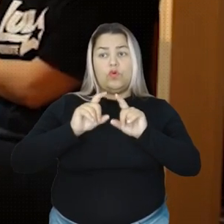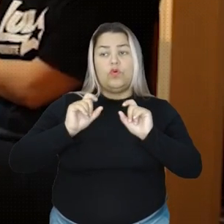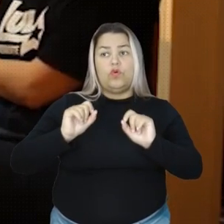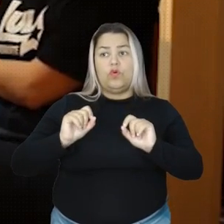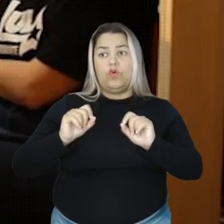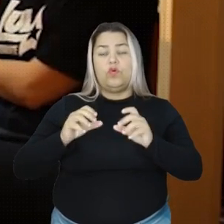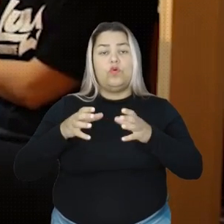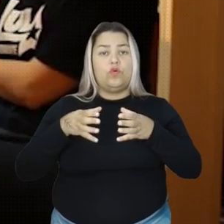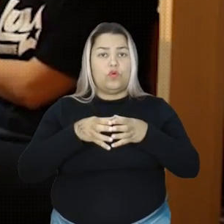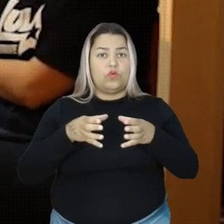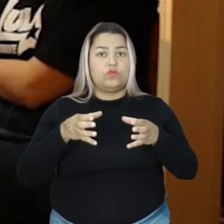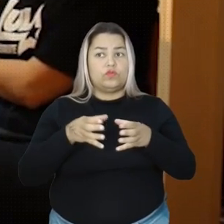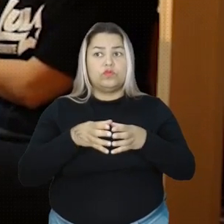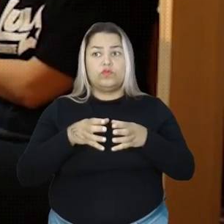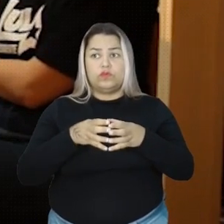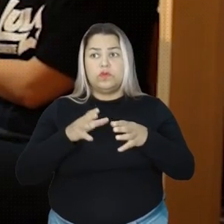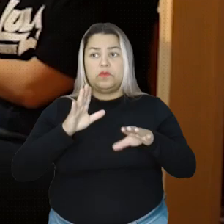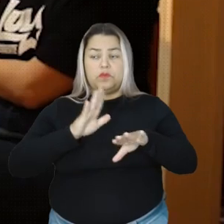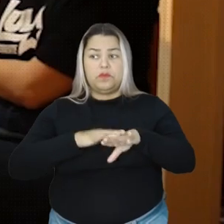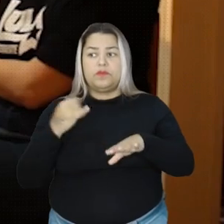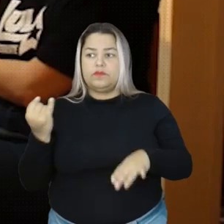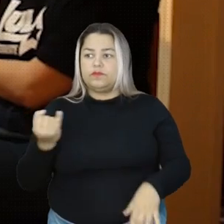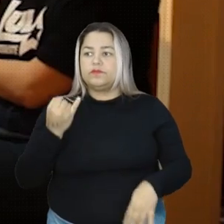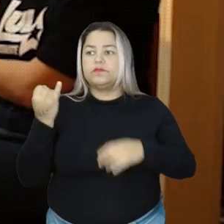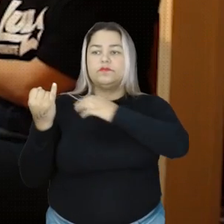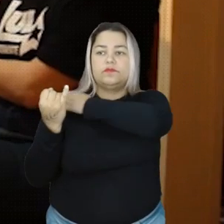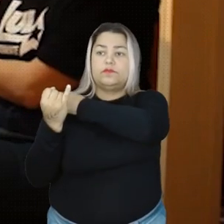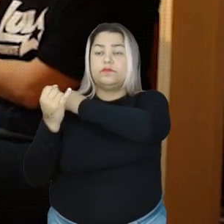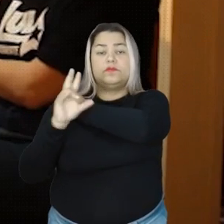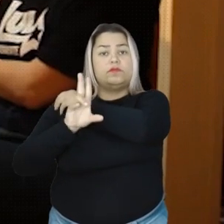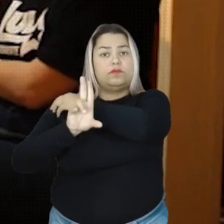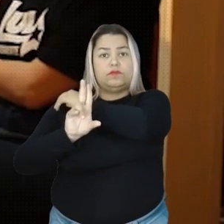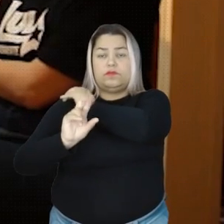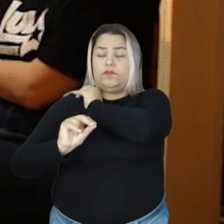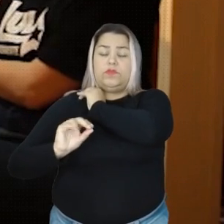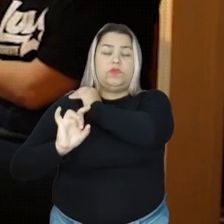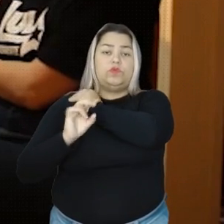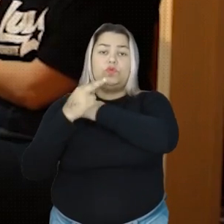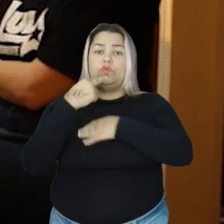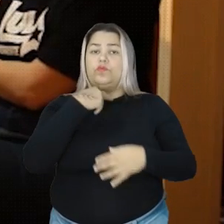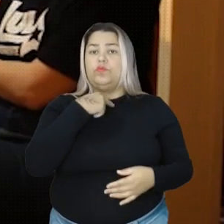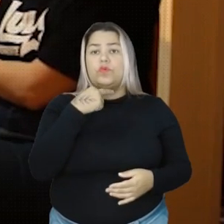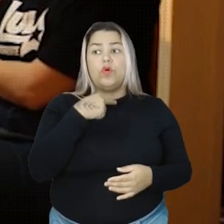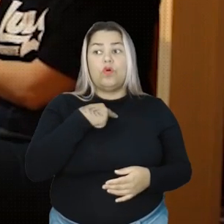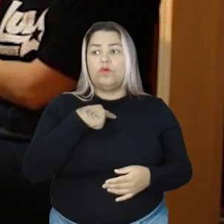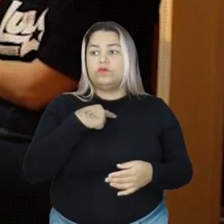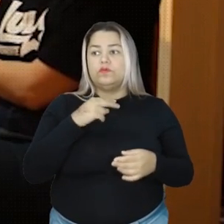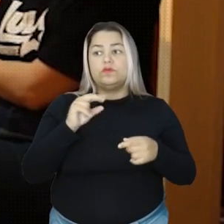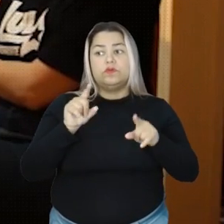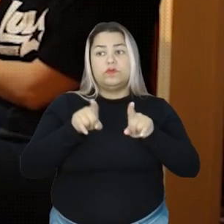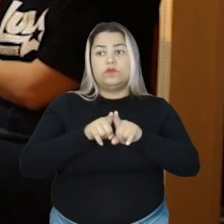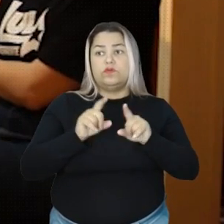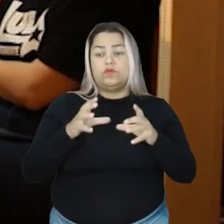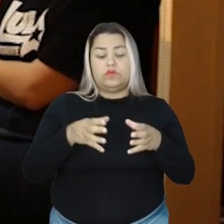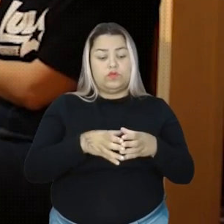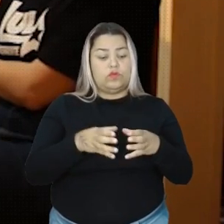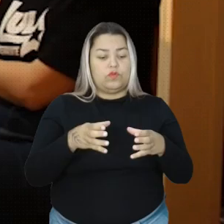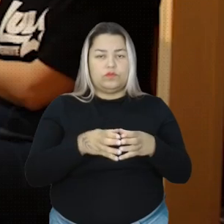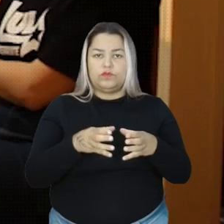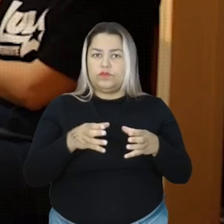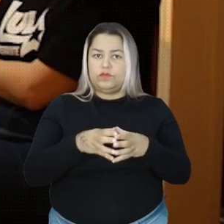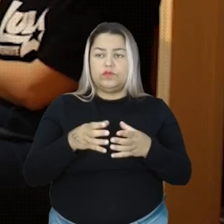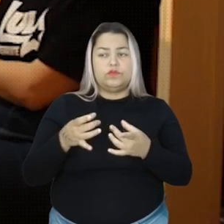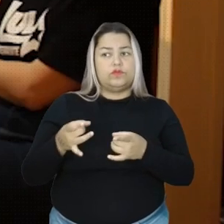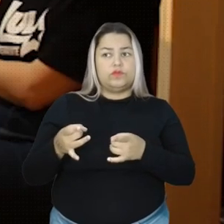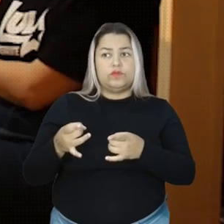mais influentes. Nós, não é assim, não pode ser assim. Nenhum grupo pode, evidentemente, ser excluído,